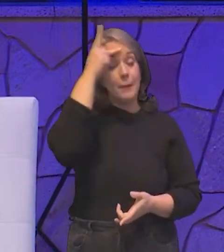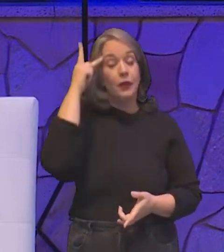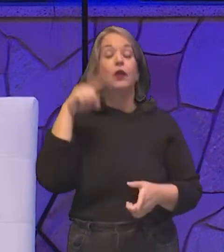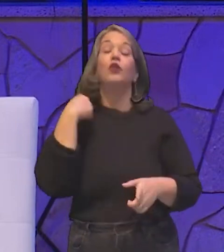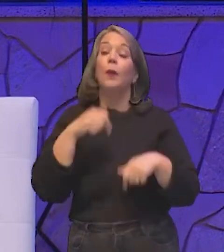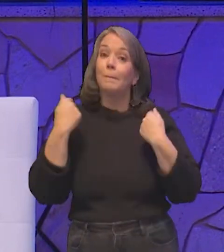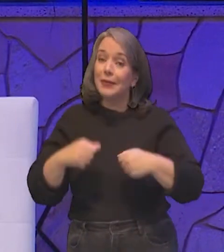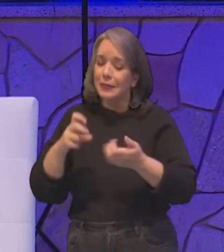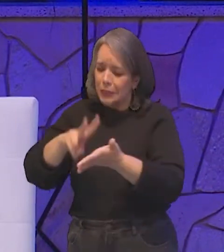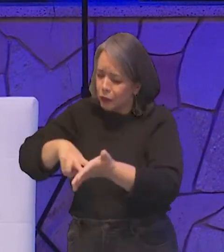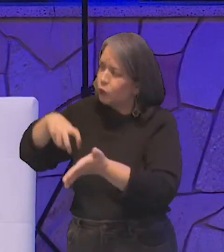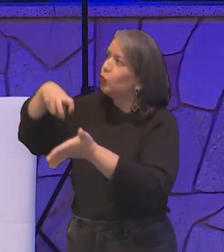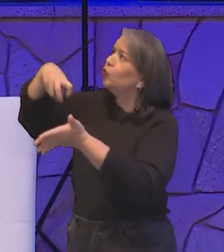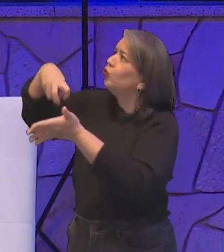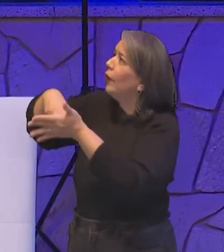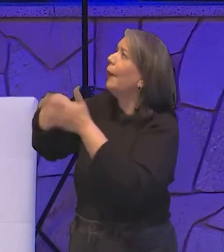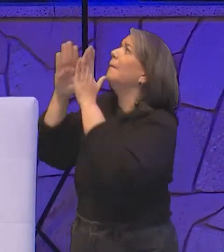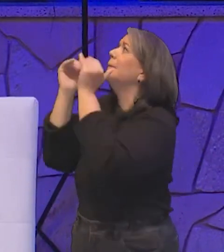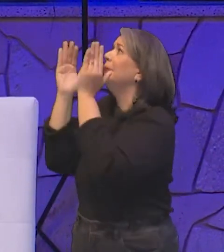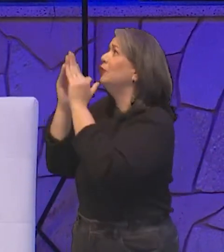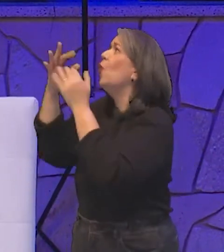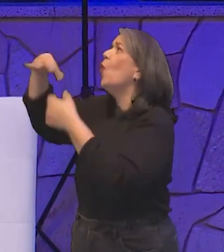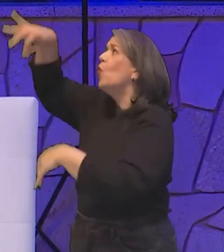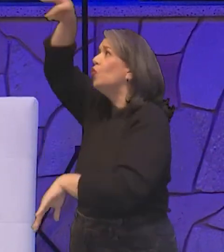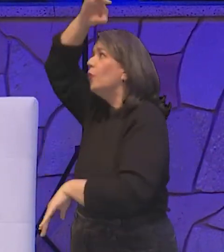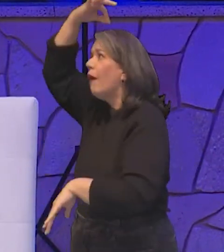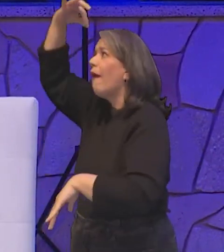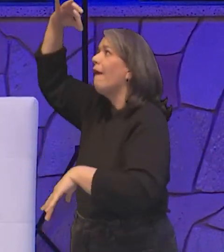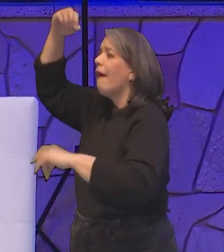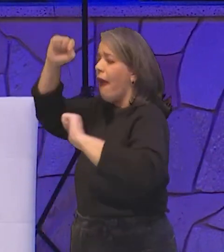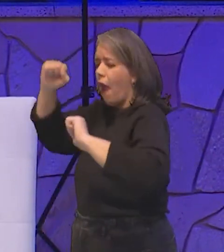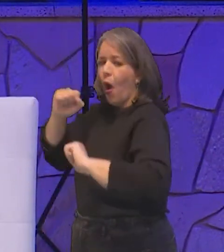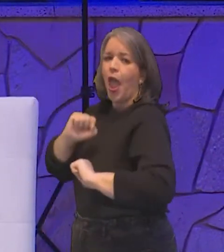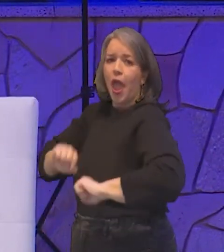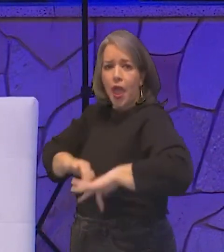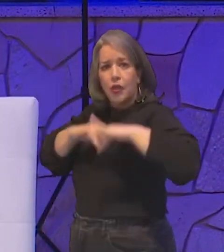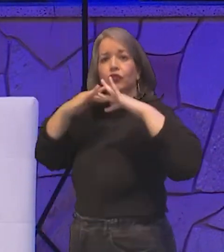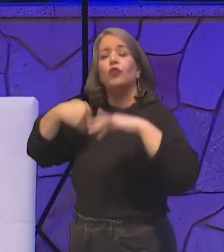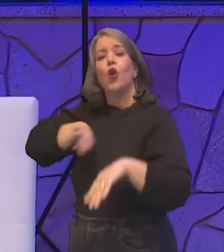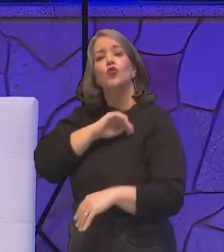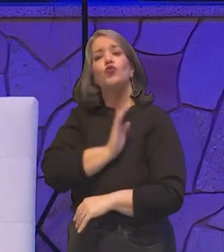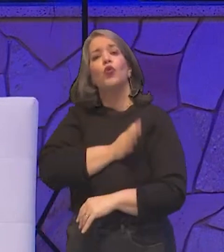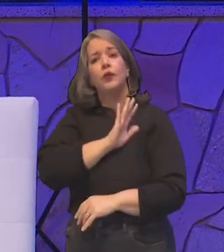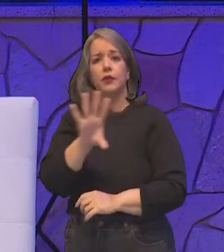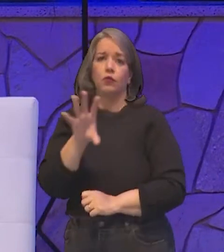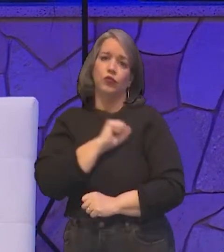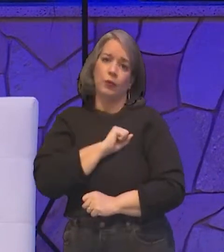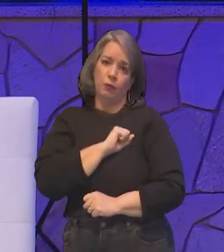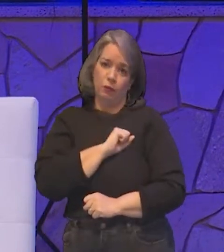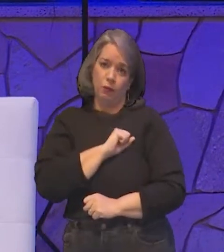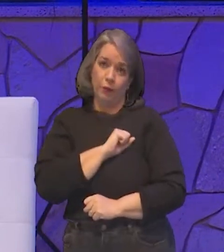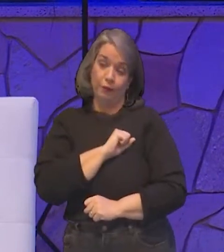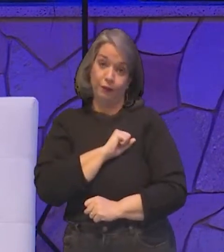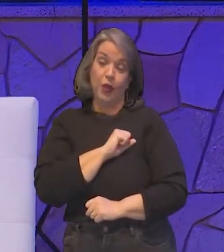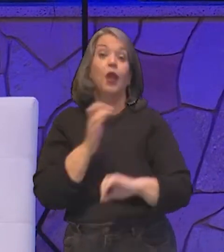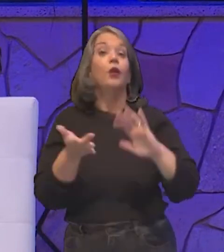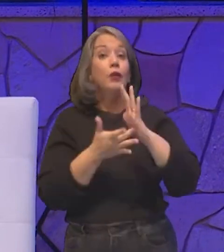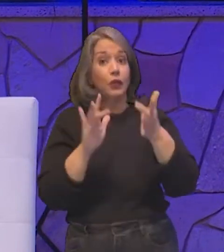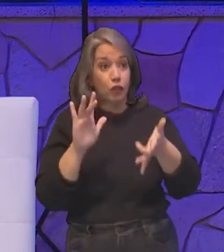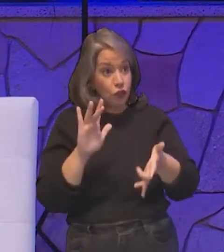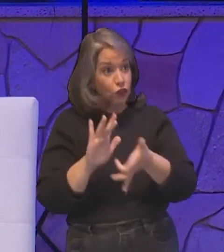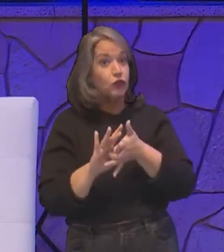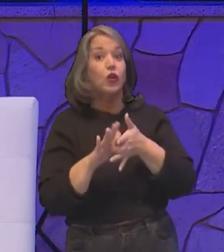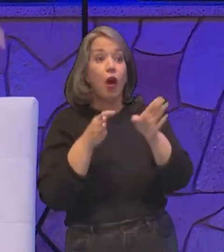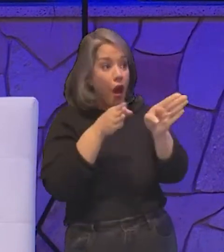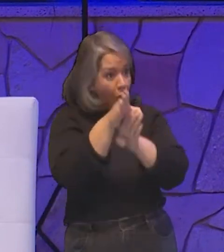Espírito de Deus enche o nosso coração de amor, porque o próprio Cristo diz para os seus discípulos: se vocês